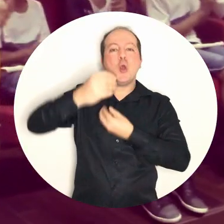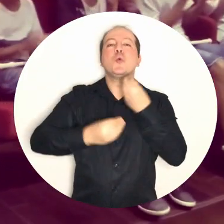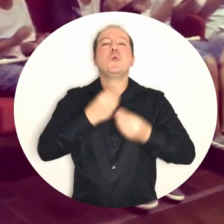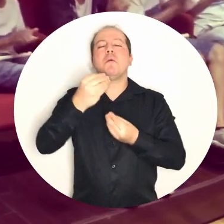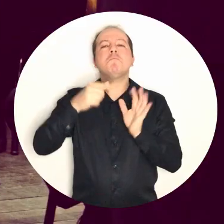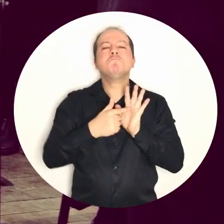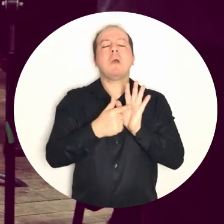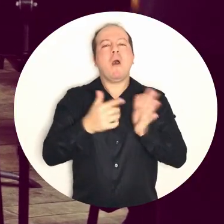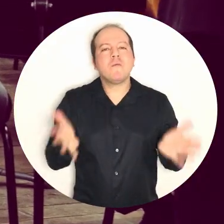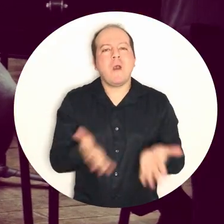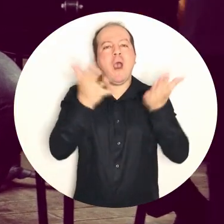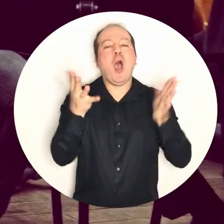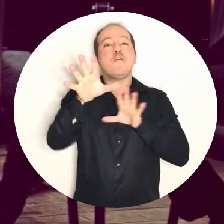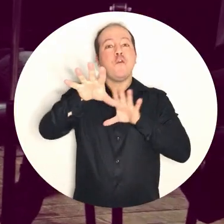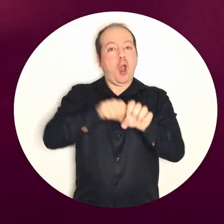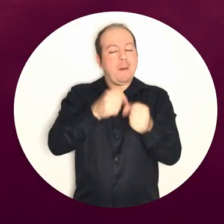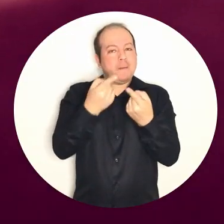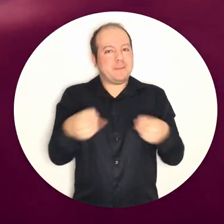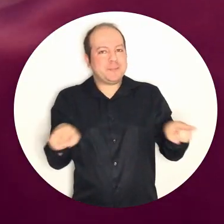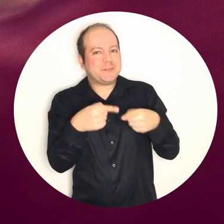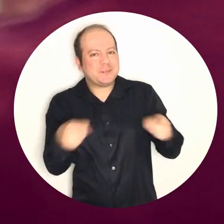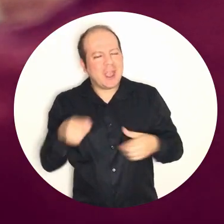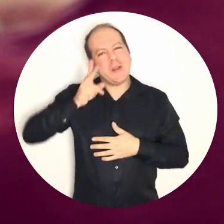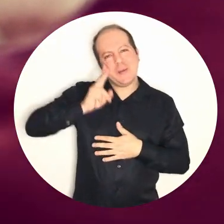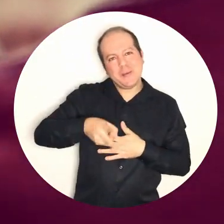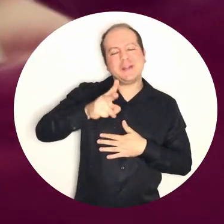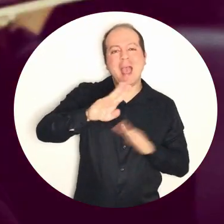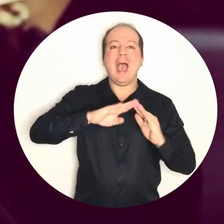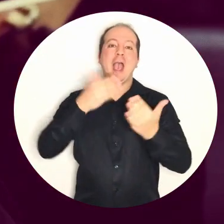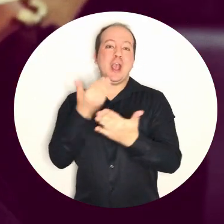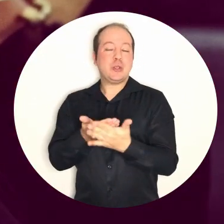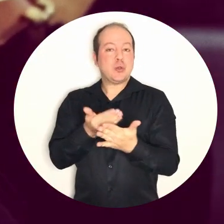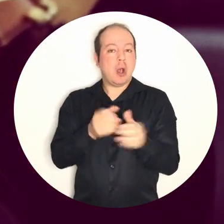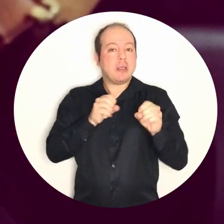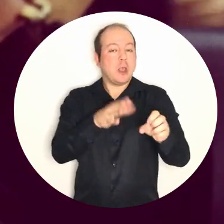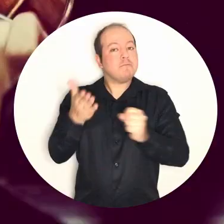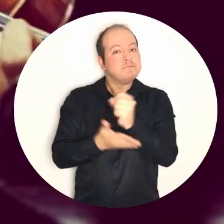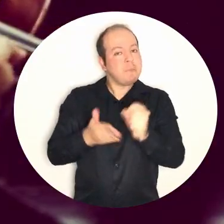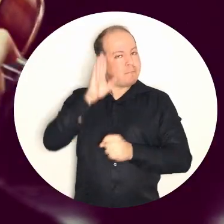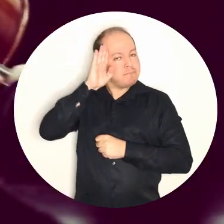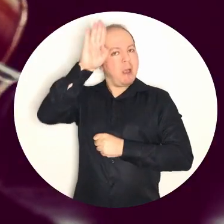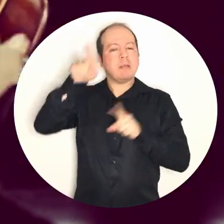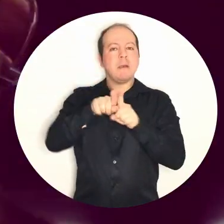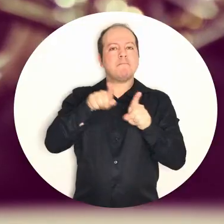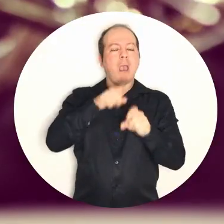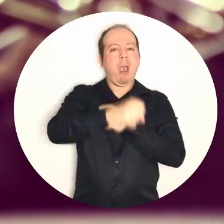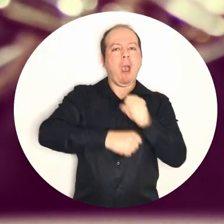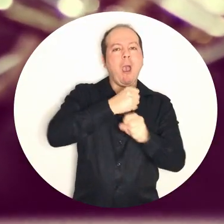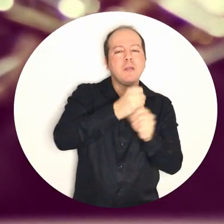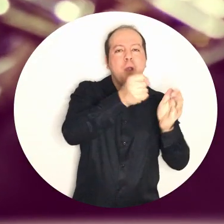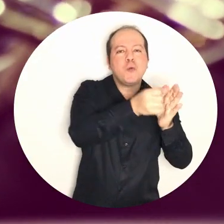iniciativa promove formação musical continuada em escolas do ensino fundamental ao longo do ano,